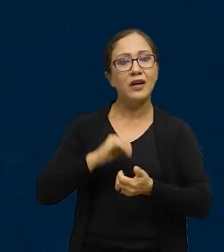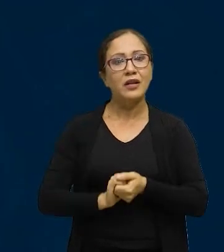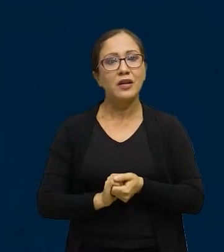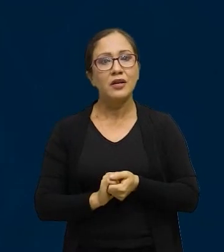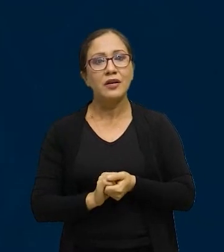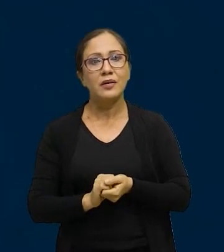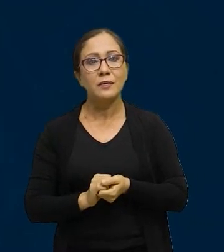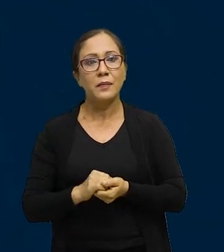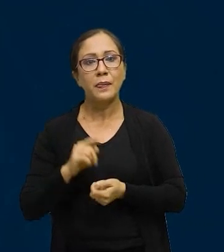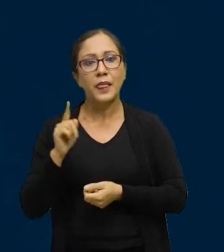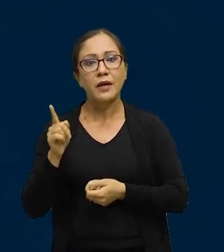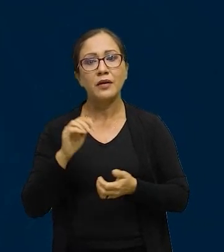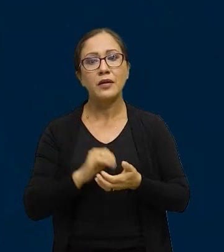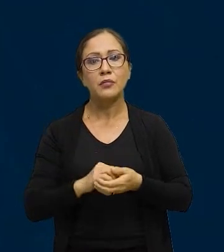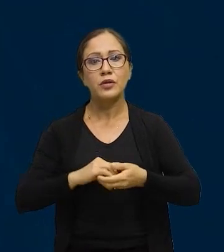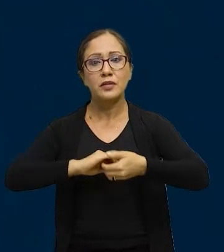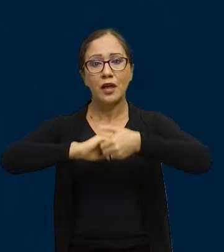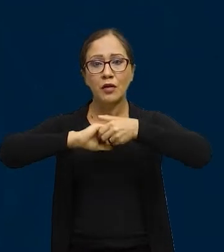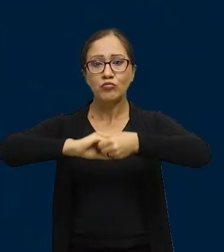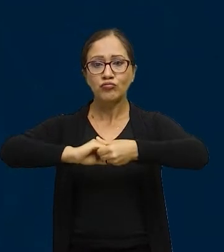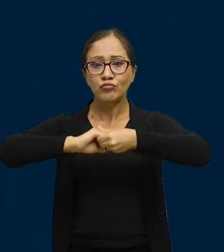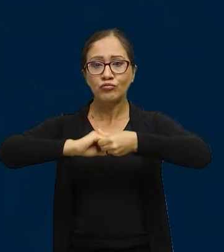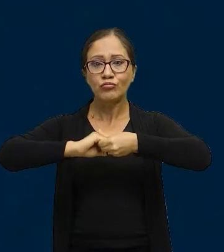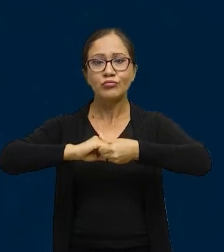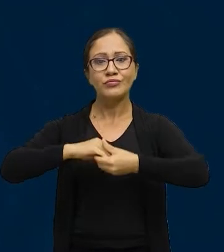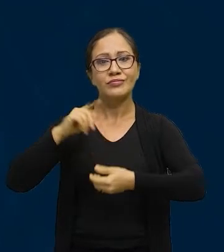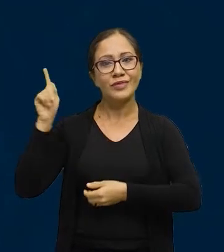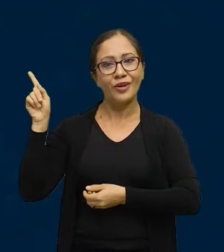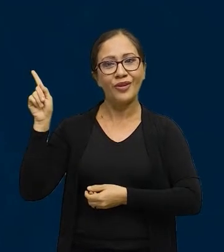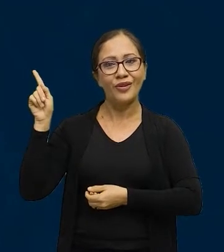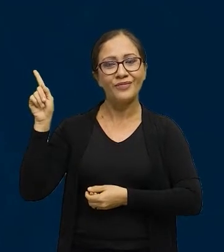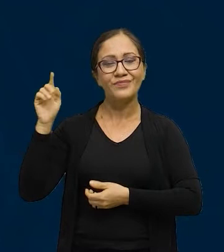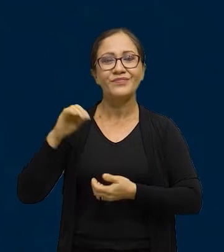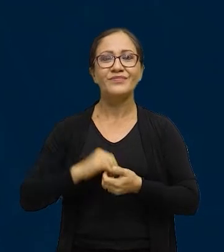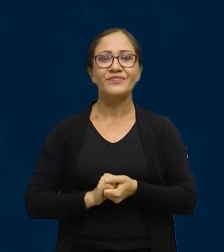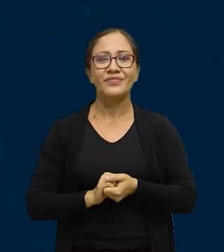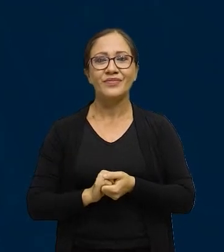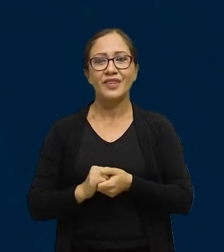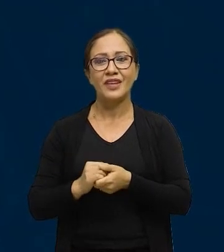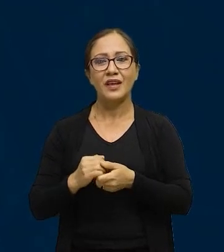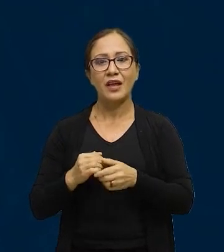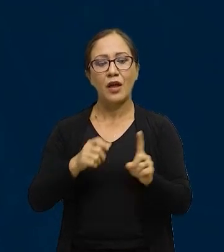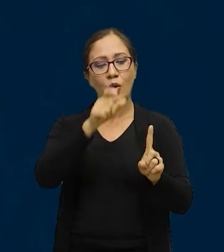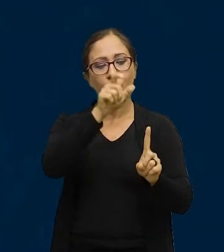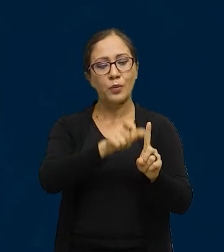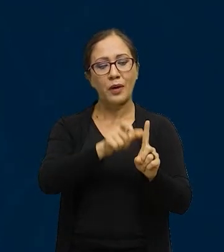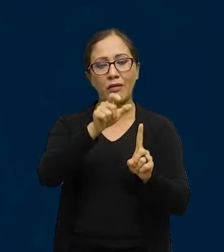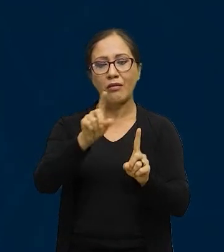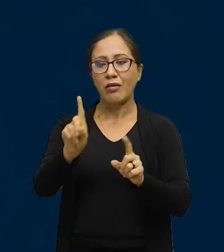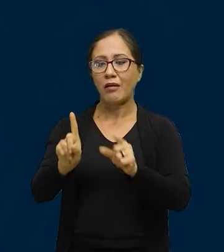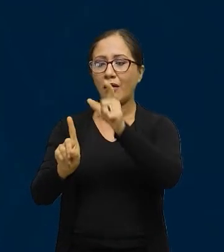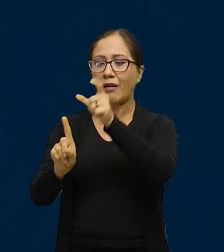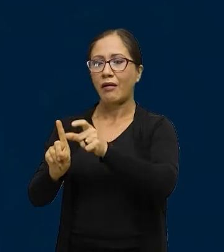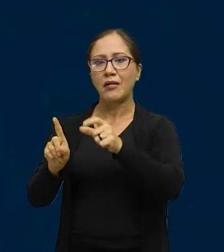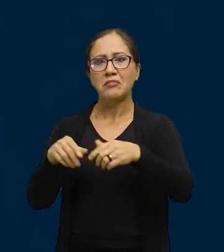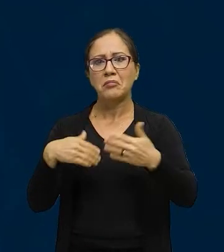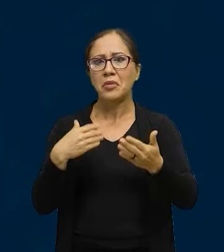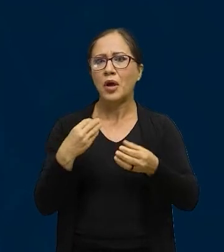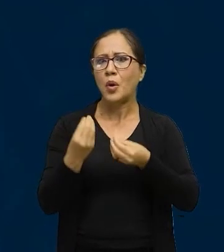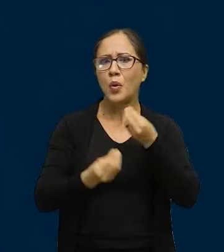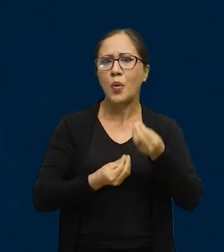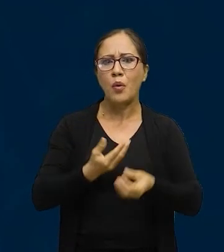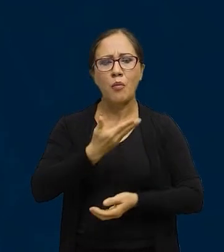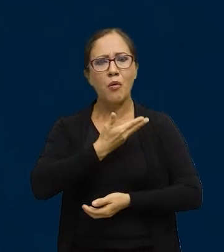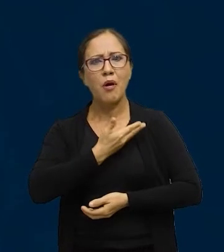há um toque de mão. O corpo entre os personagens aqui. Se são amigos, se não